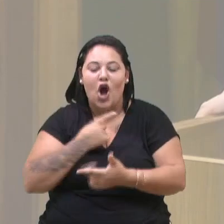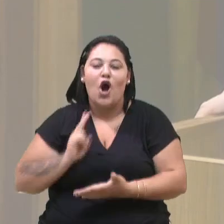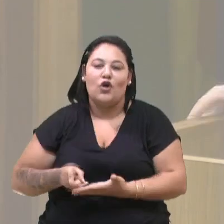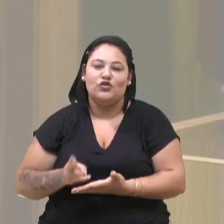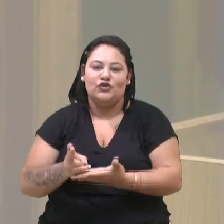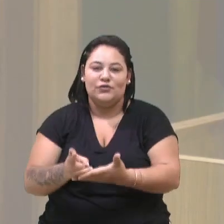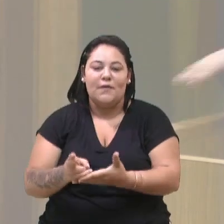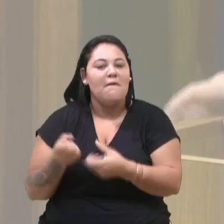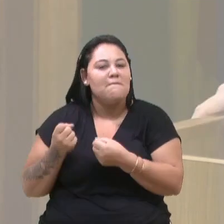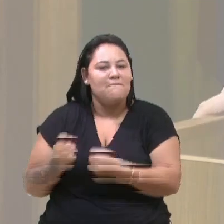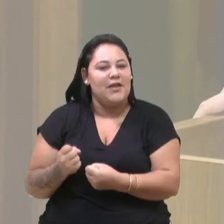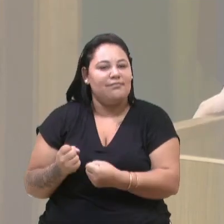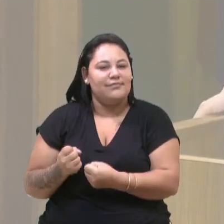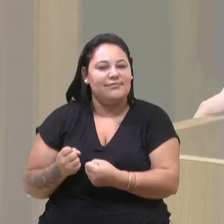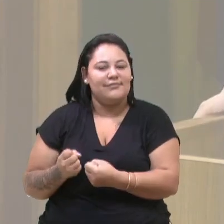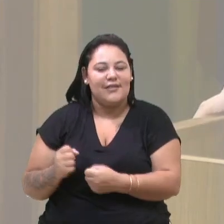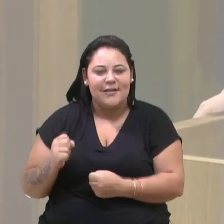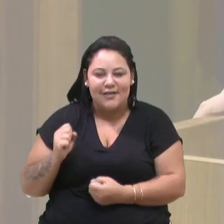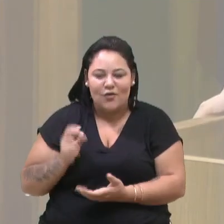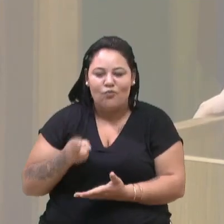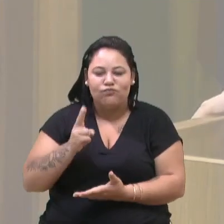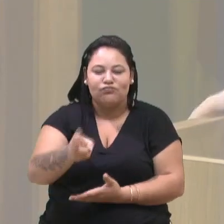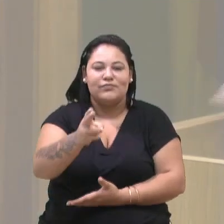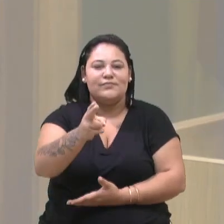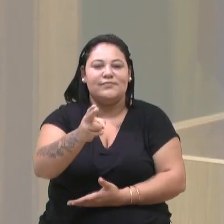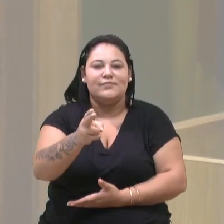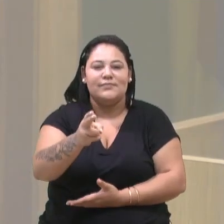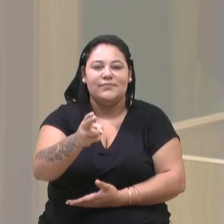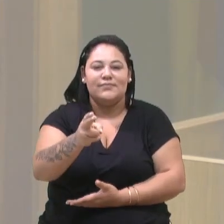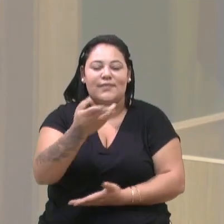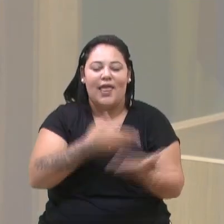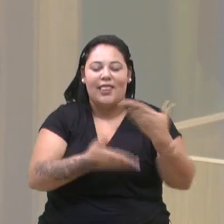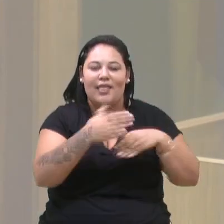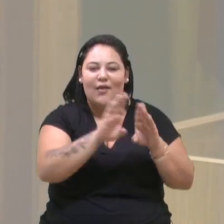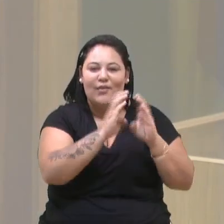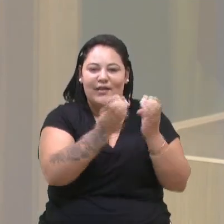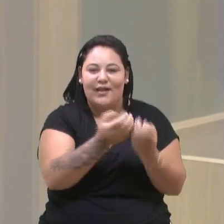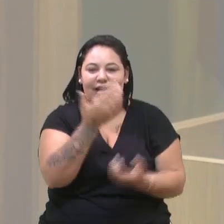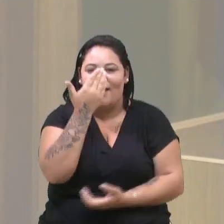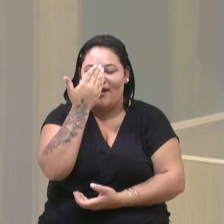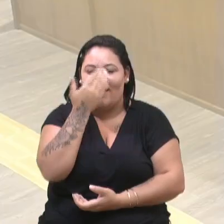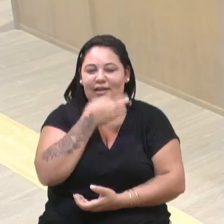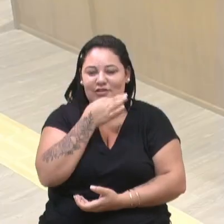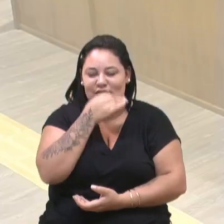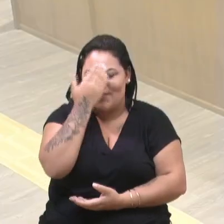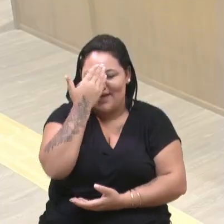firmes em frente para atender a nossa comunidade caxiense. Obrigado.